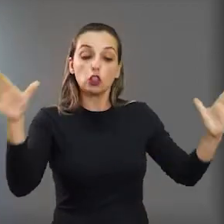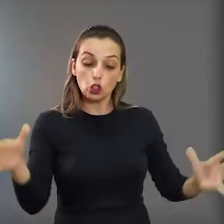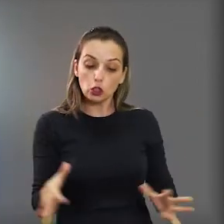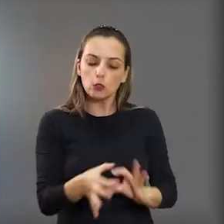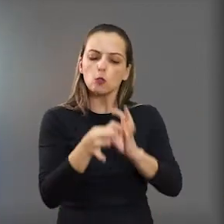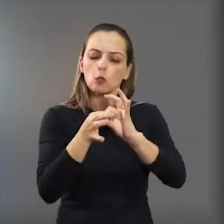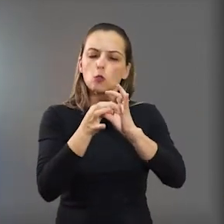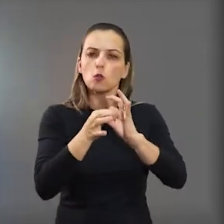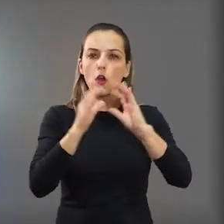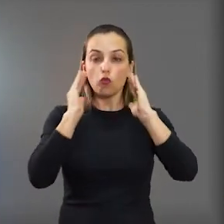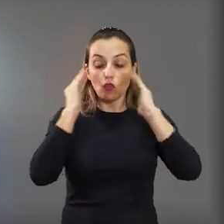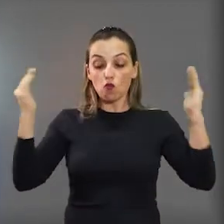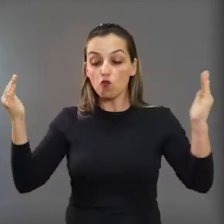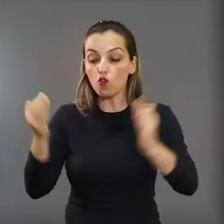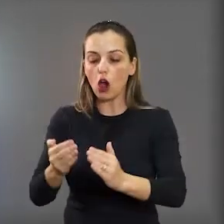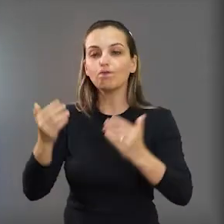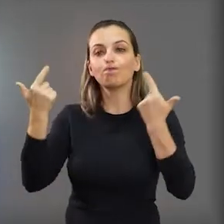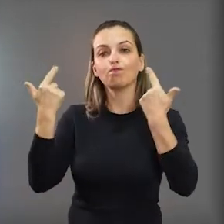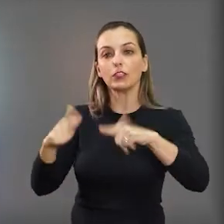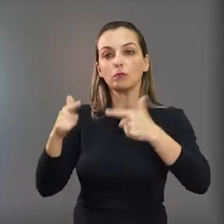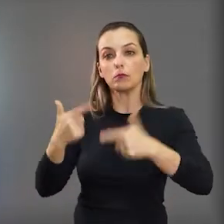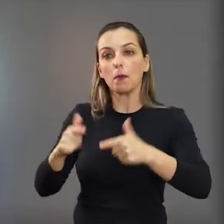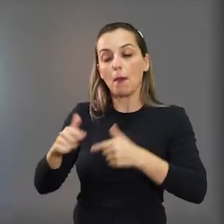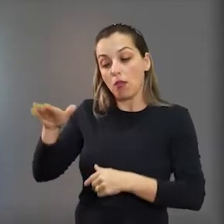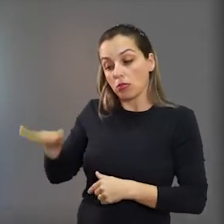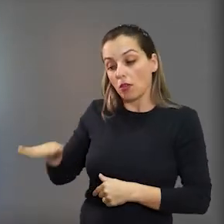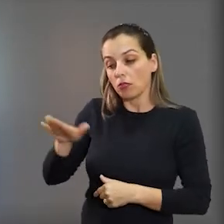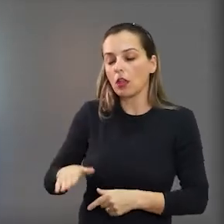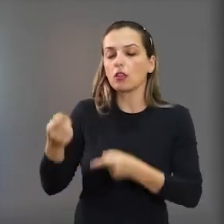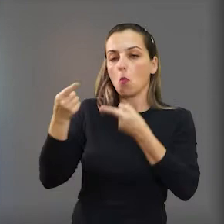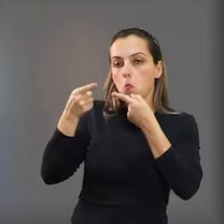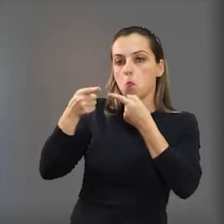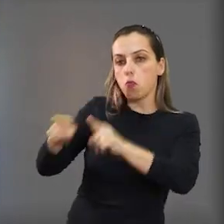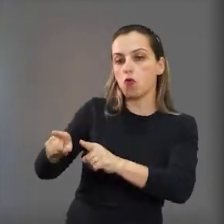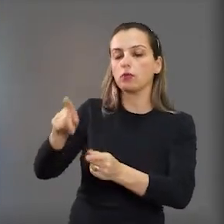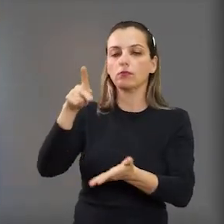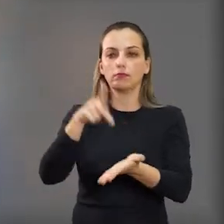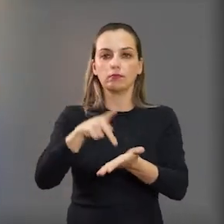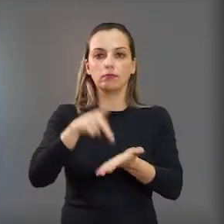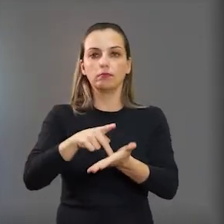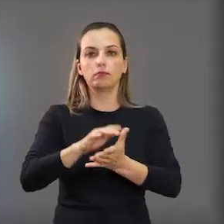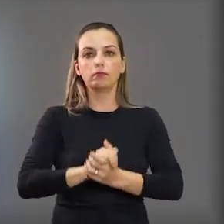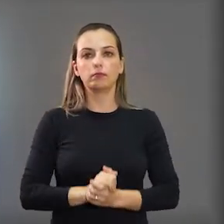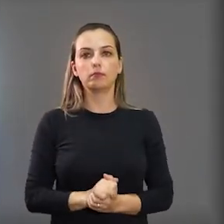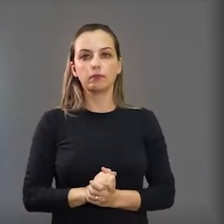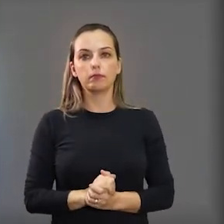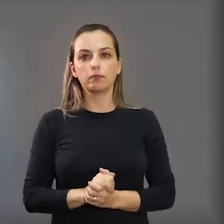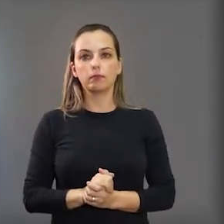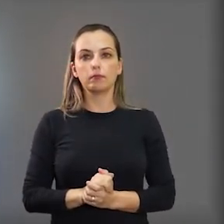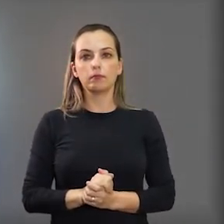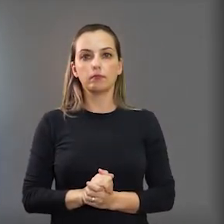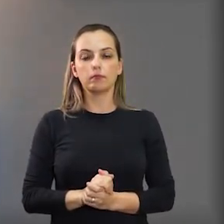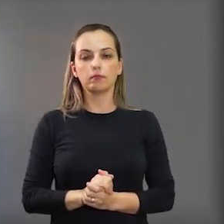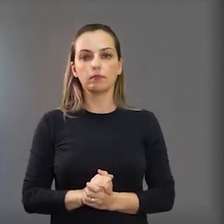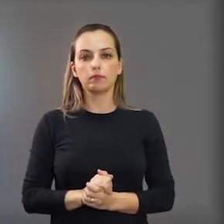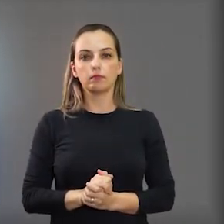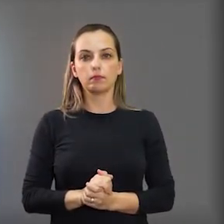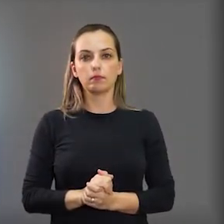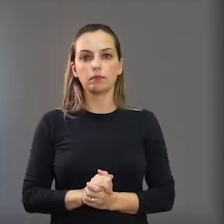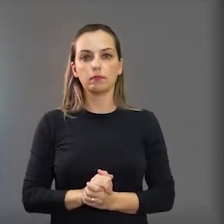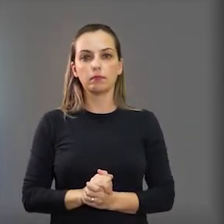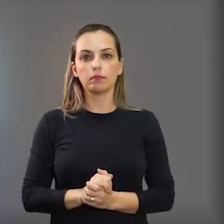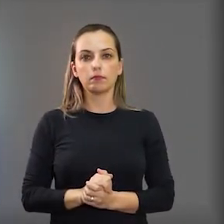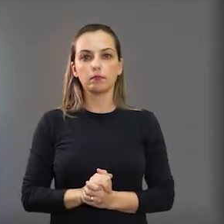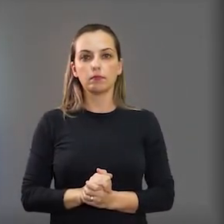municipal específico para que nós possamos articular setores da sociedade civil organizada, judiciário,